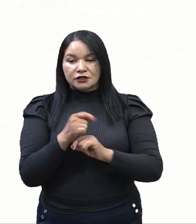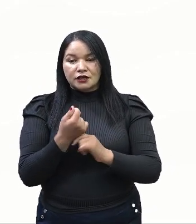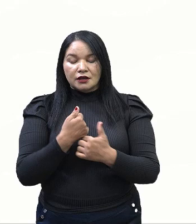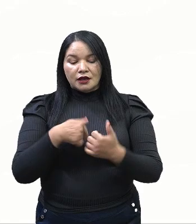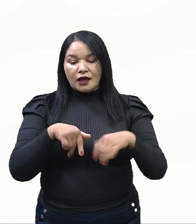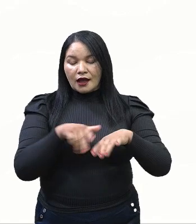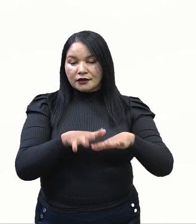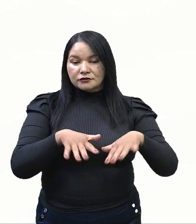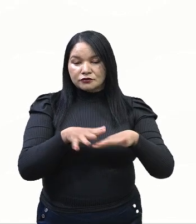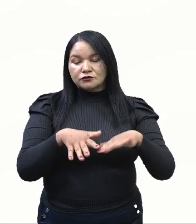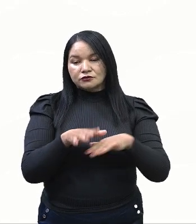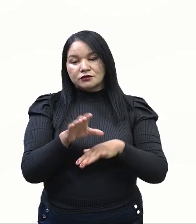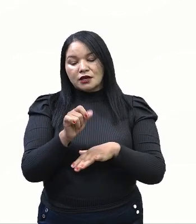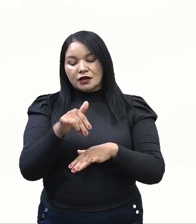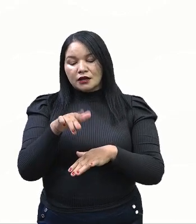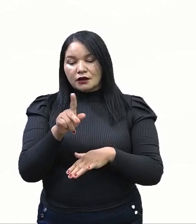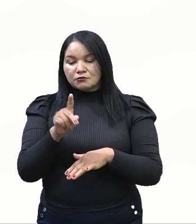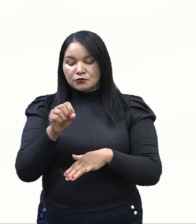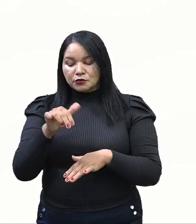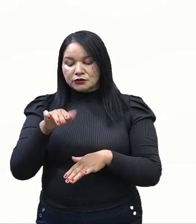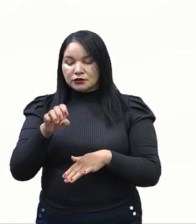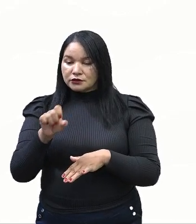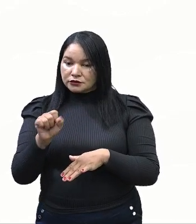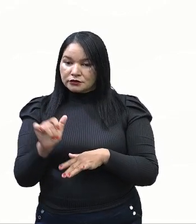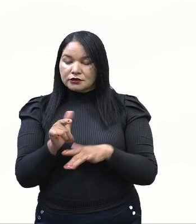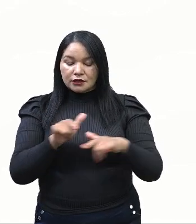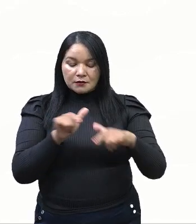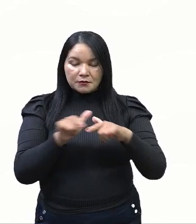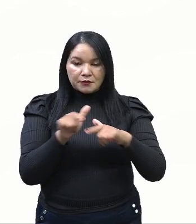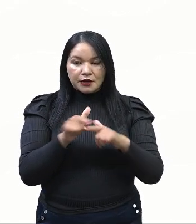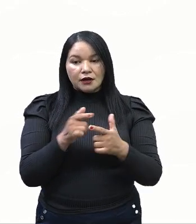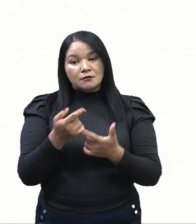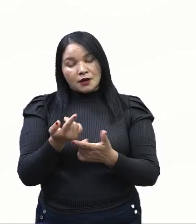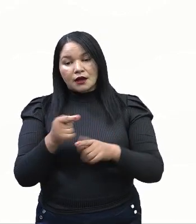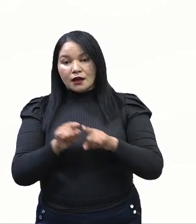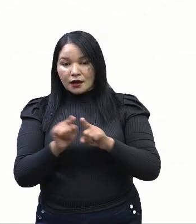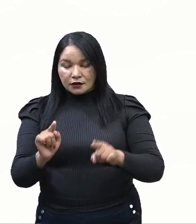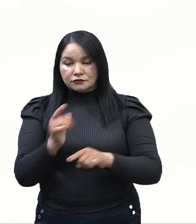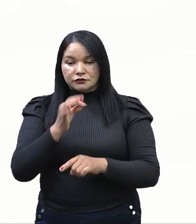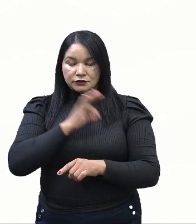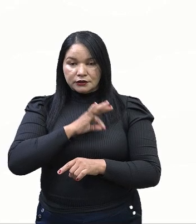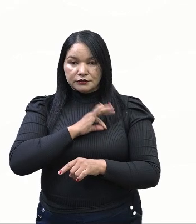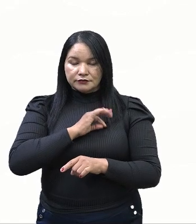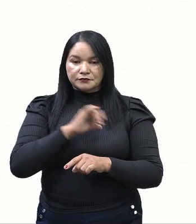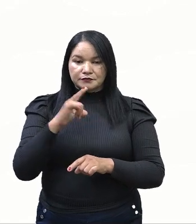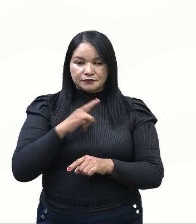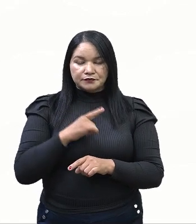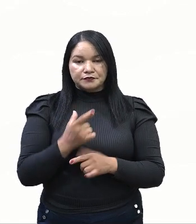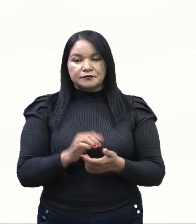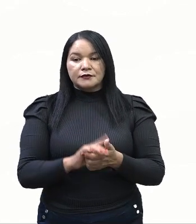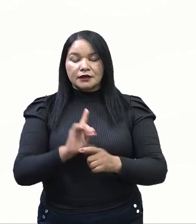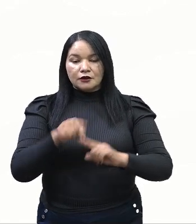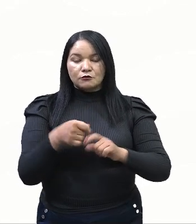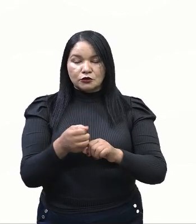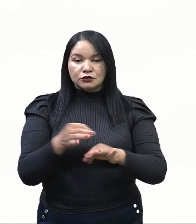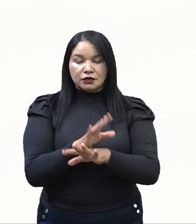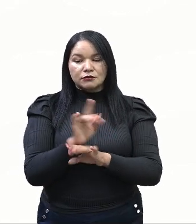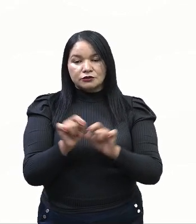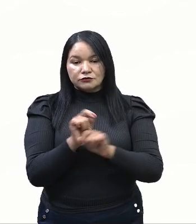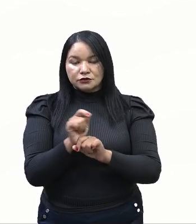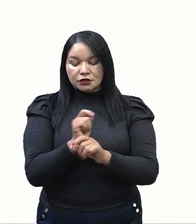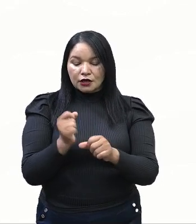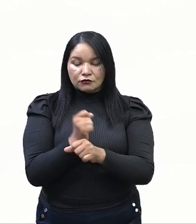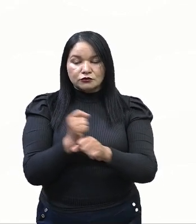sustento. Mas até esse momento eles têm trabalho, eles têm um salário. Quando termina a construção da